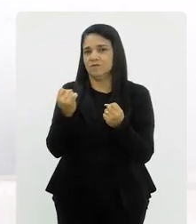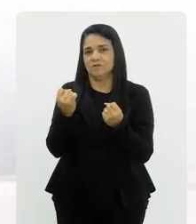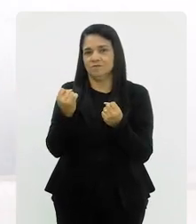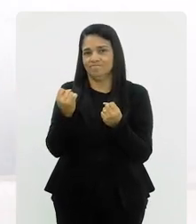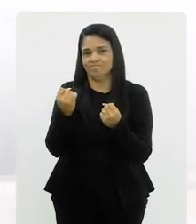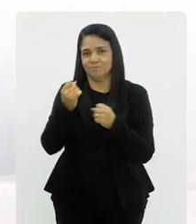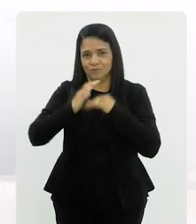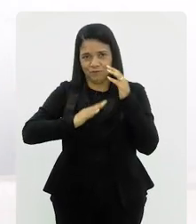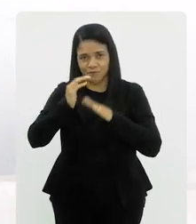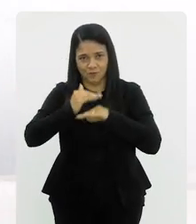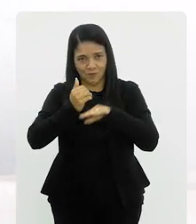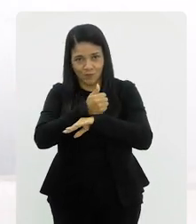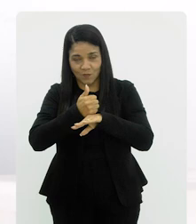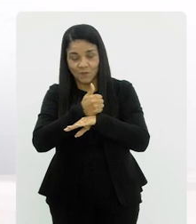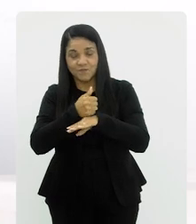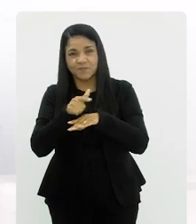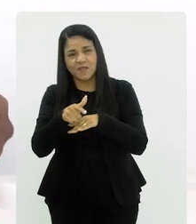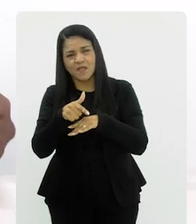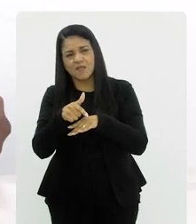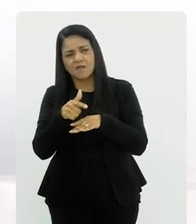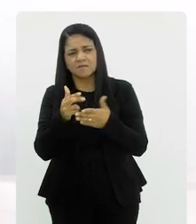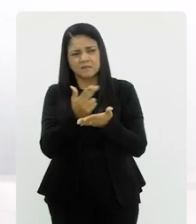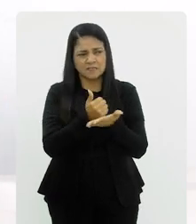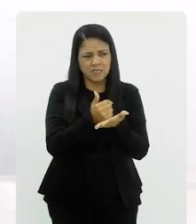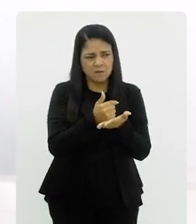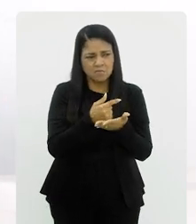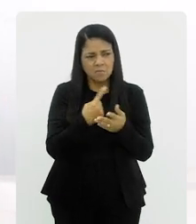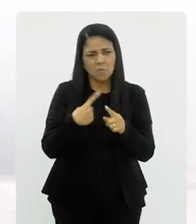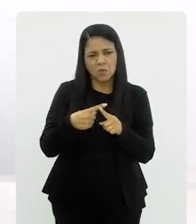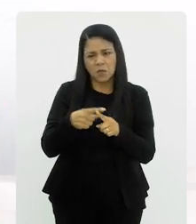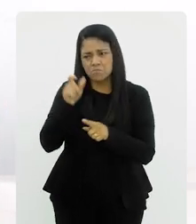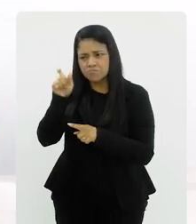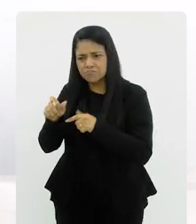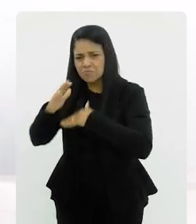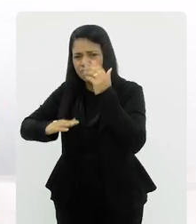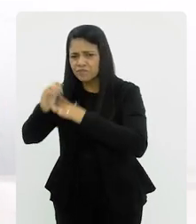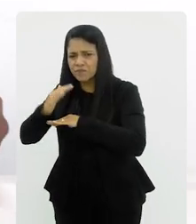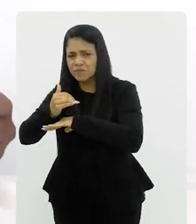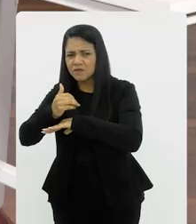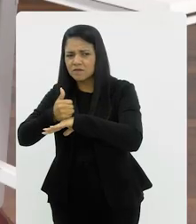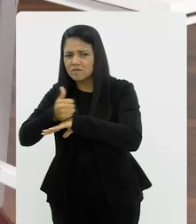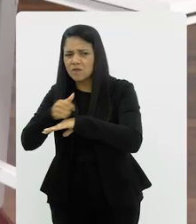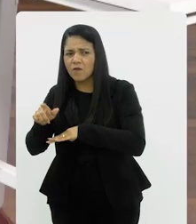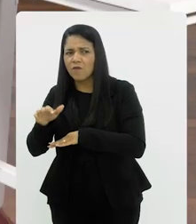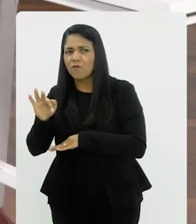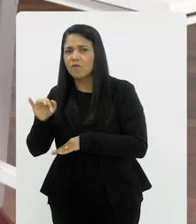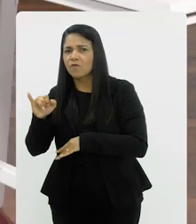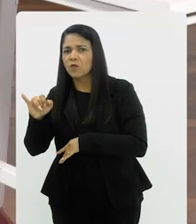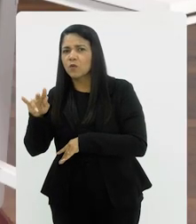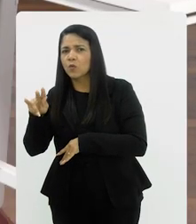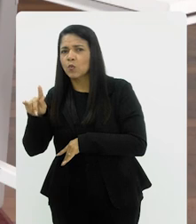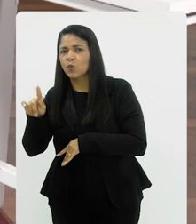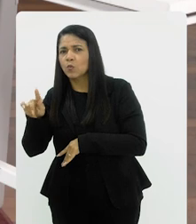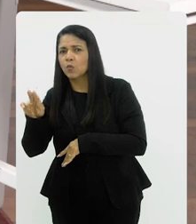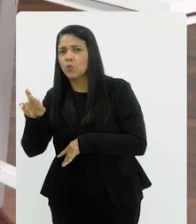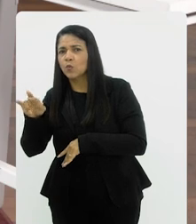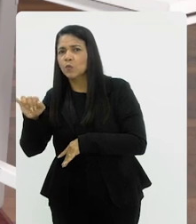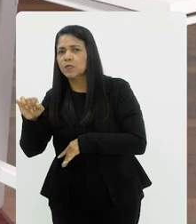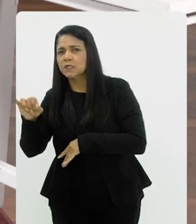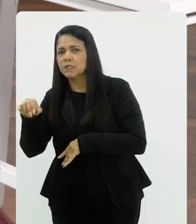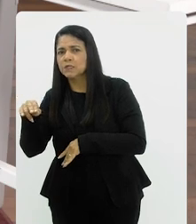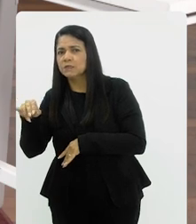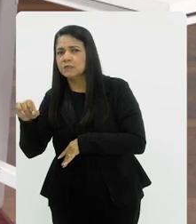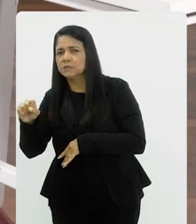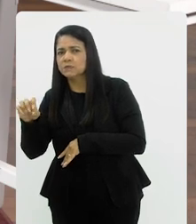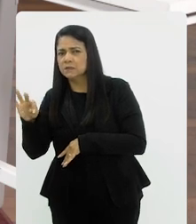faz carnaval. Né? Eu sempre me questionava isso, mas se o cara desenha, por que ele tem figurinista? É. E hoje eu descobri que é necessário porque muito. Porque existe